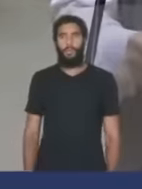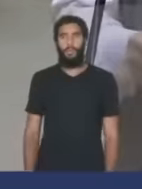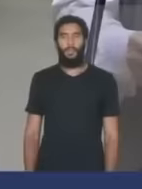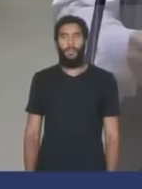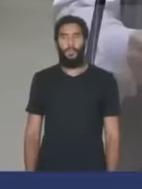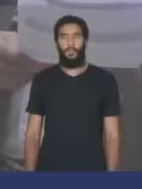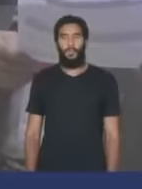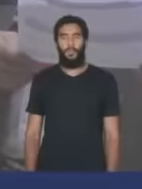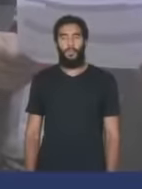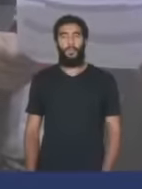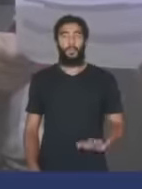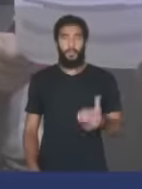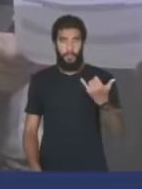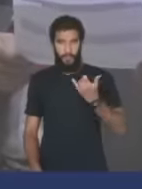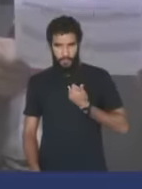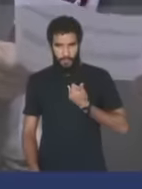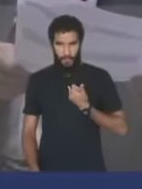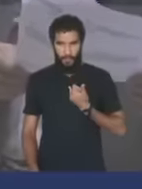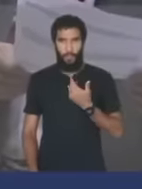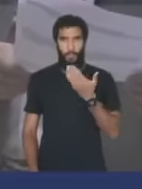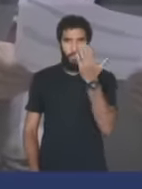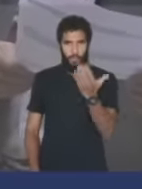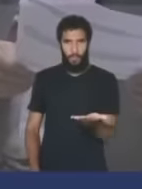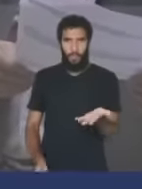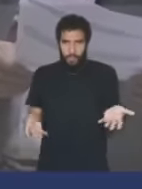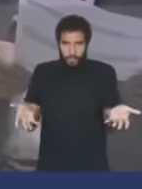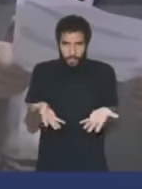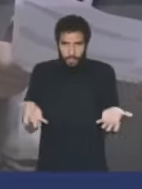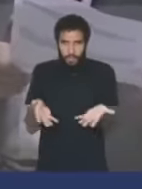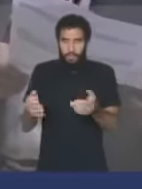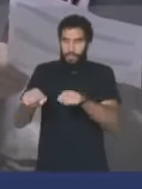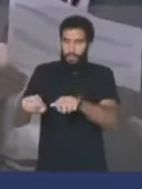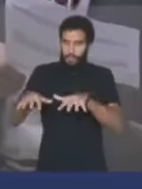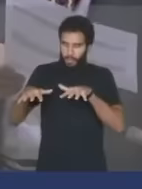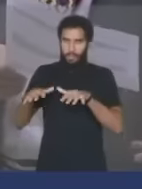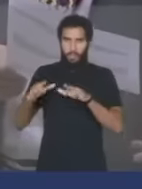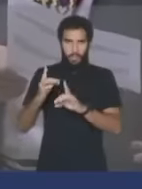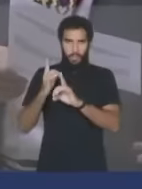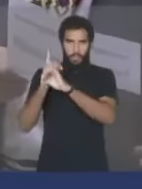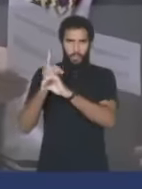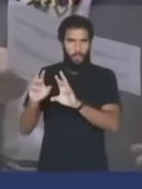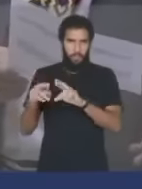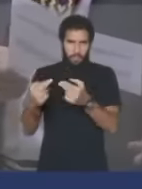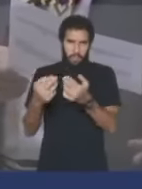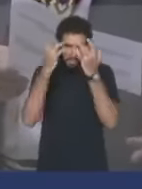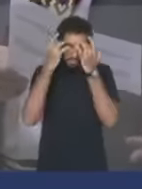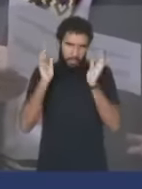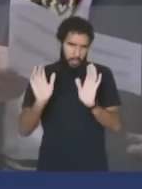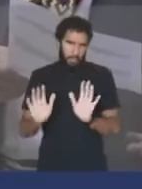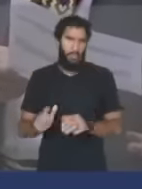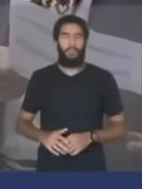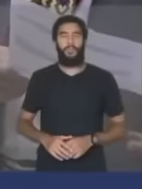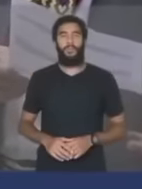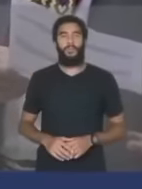Me disseram que o senhor hoje, numa plenária, num encontro, numa reunião, não sei exatamente,